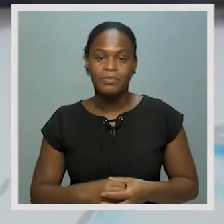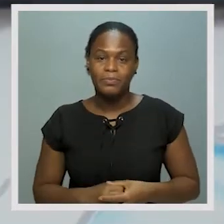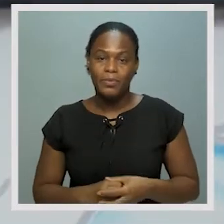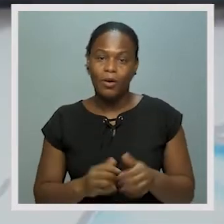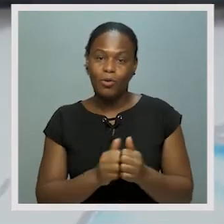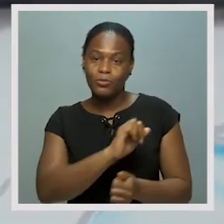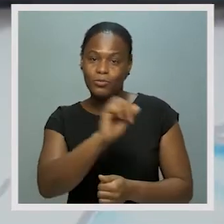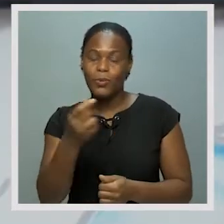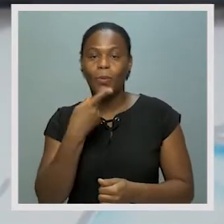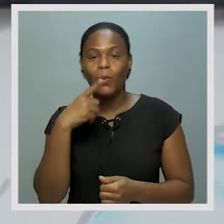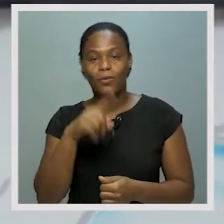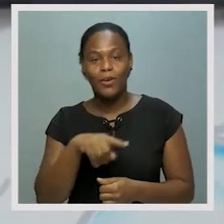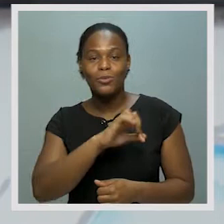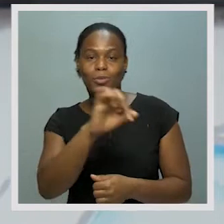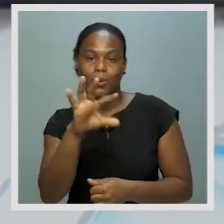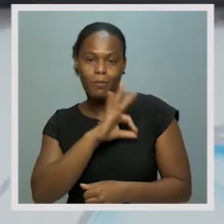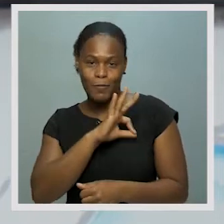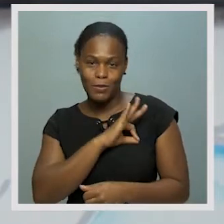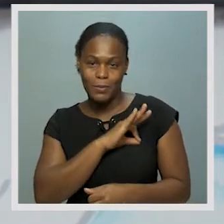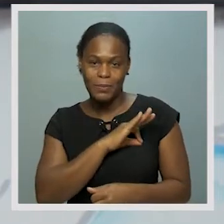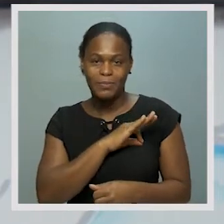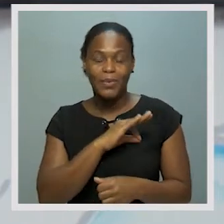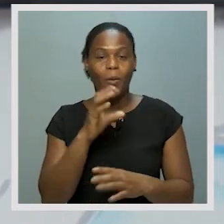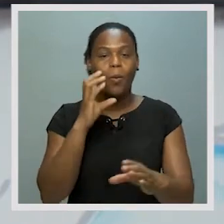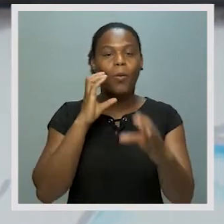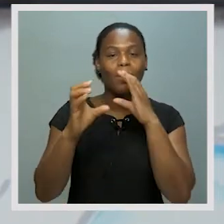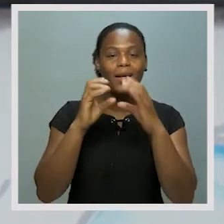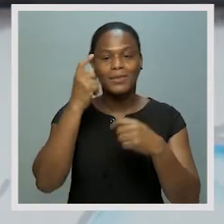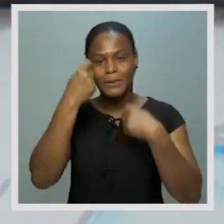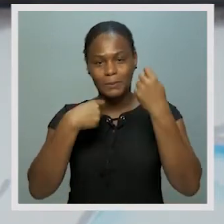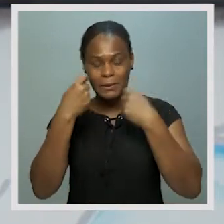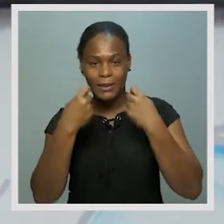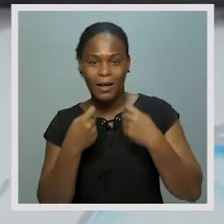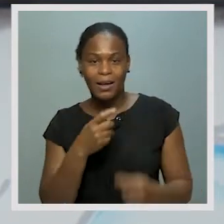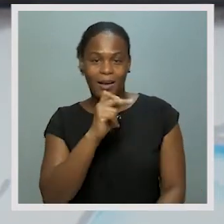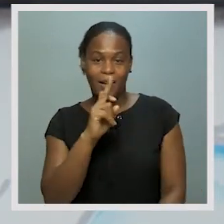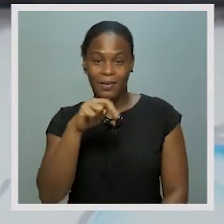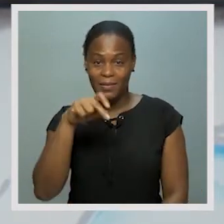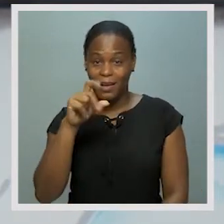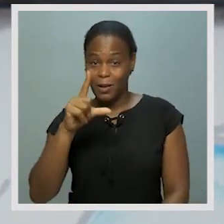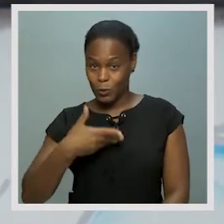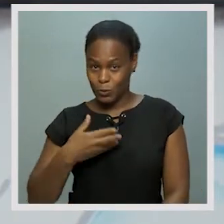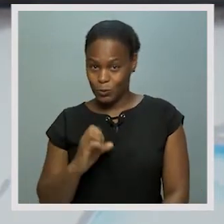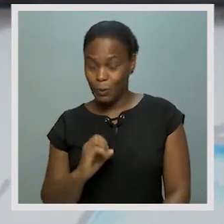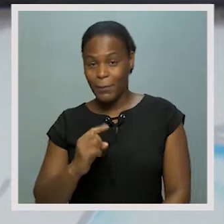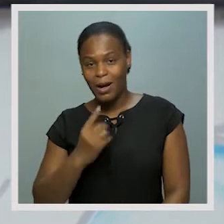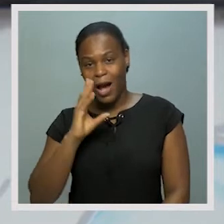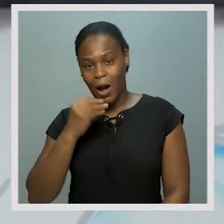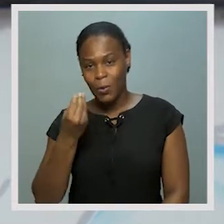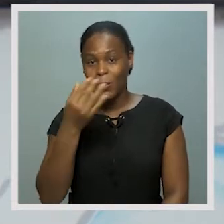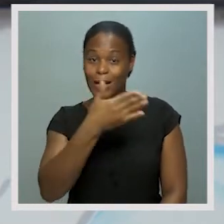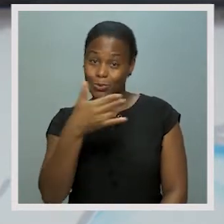Casa. Convosco novamente o vosso professor de Comunicação e Expressão, Arnaldo Rodrigues, para